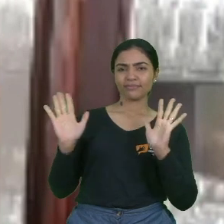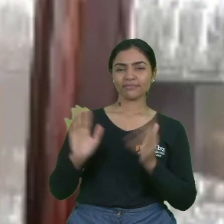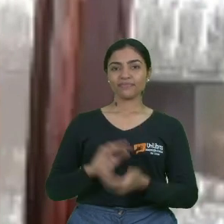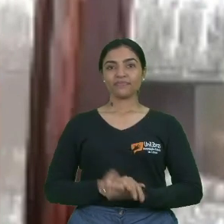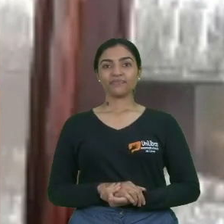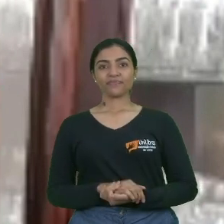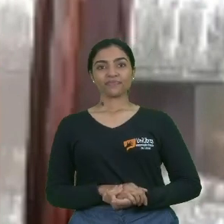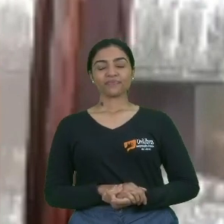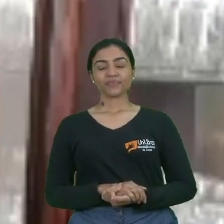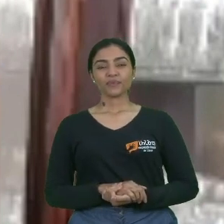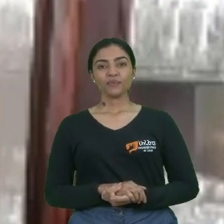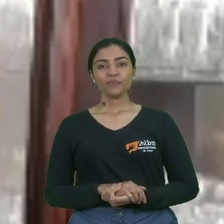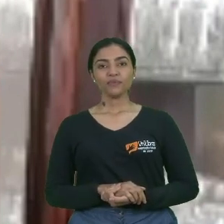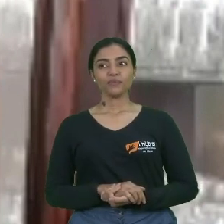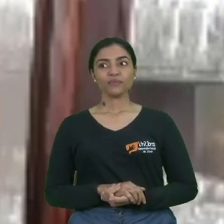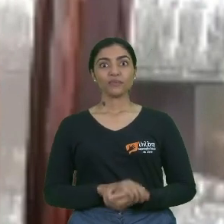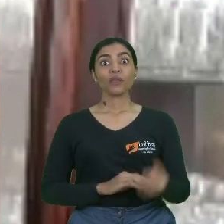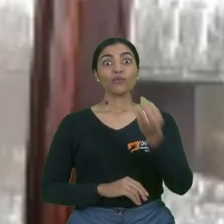é